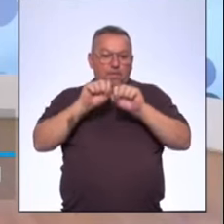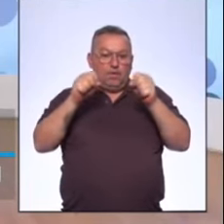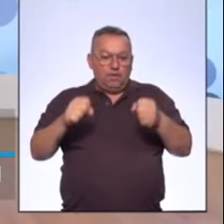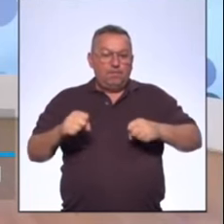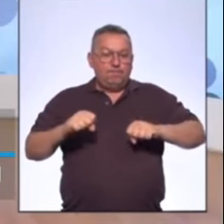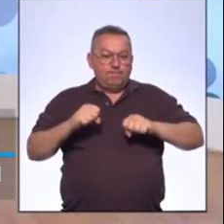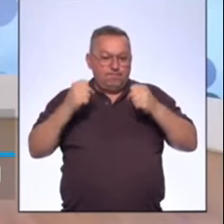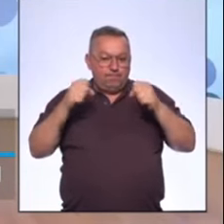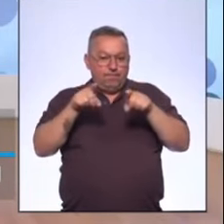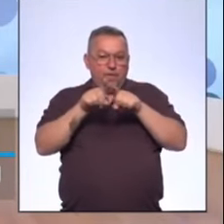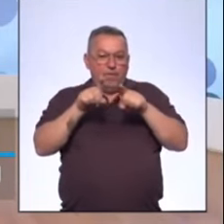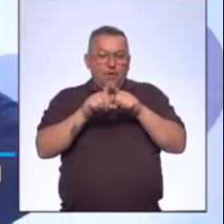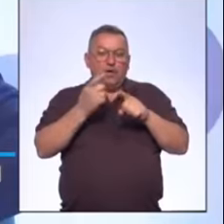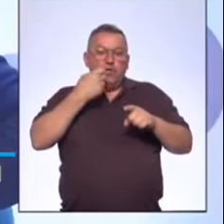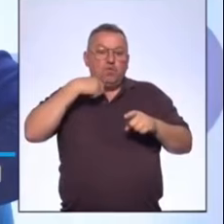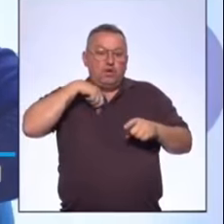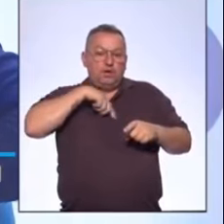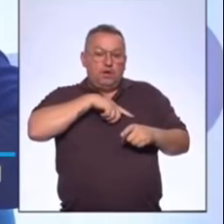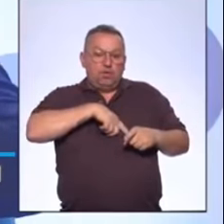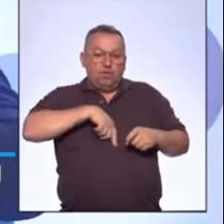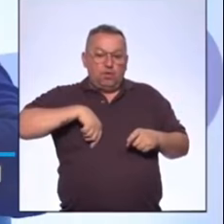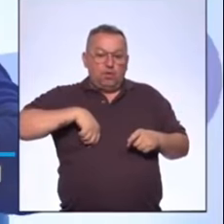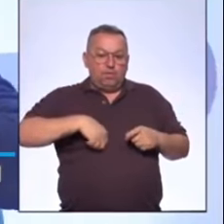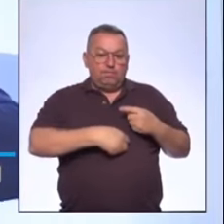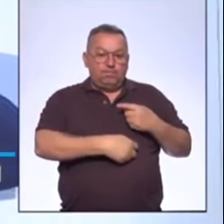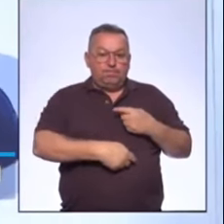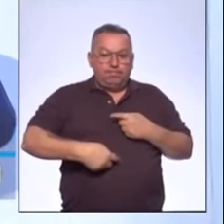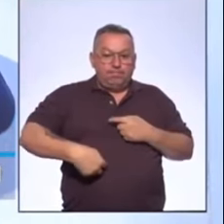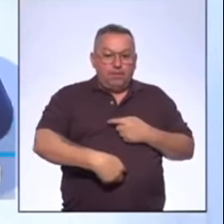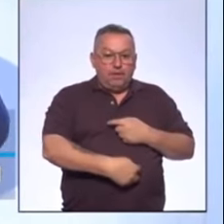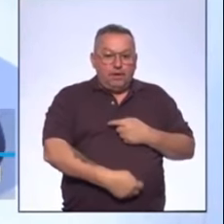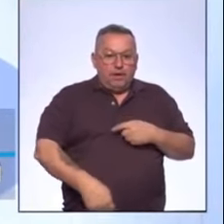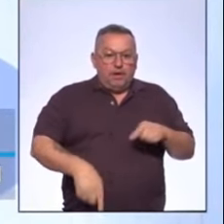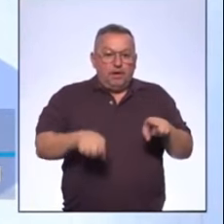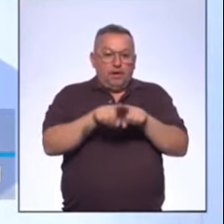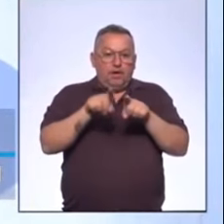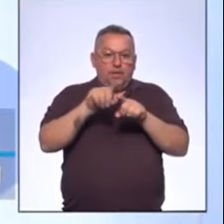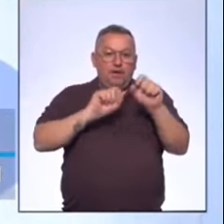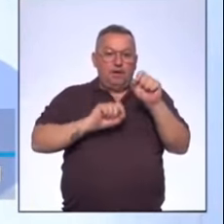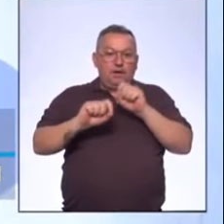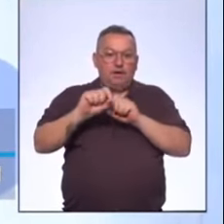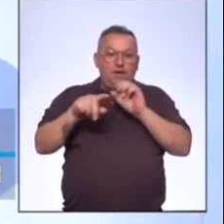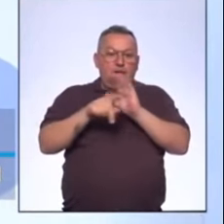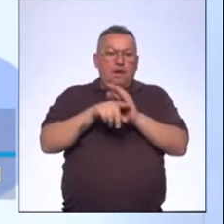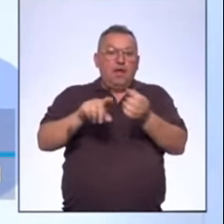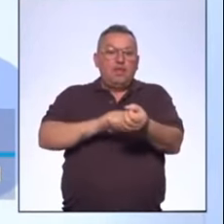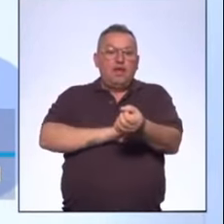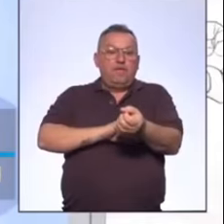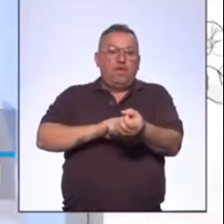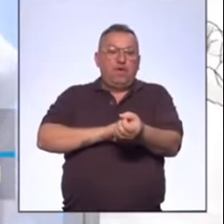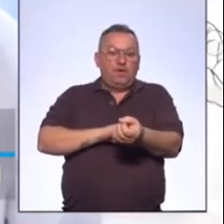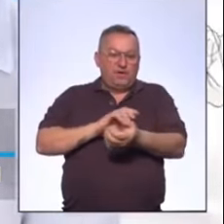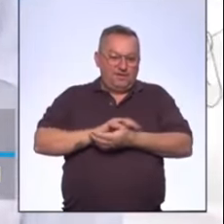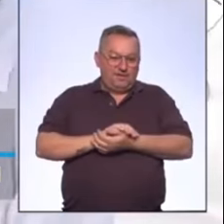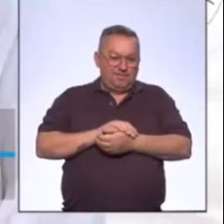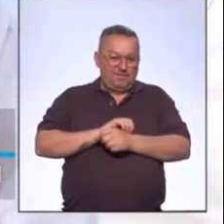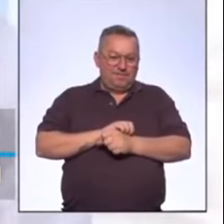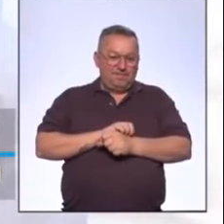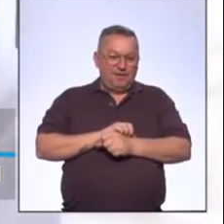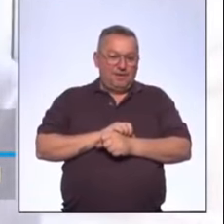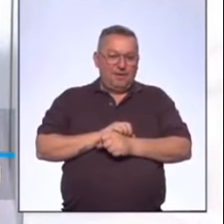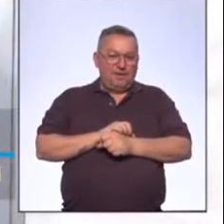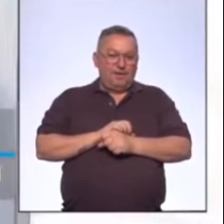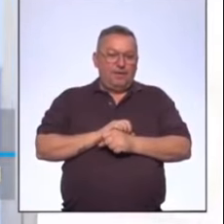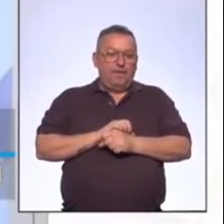do digestório. E olha só, o Guilherme falou do meu sistema predileto, que é o sistema nervoso. Nervoso. Então, assim,